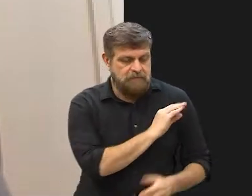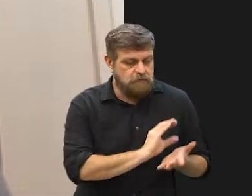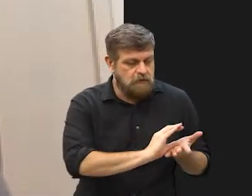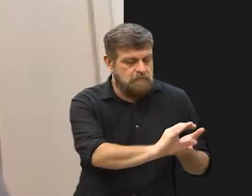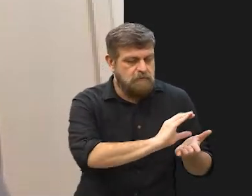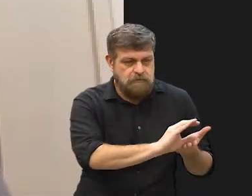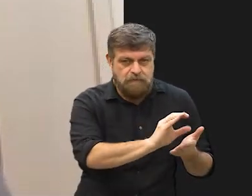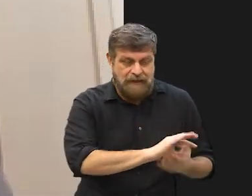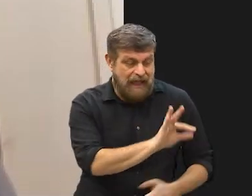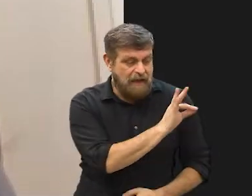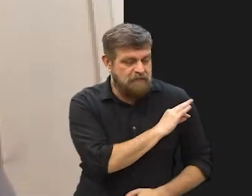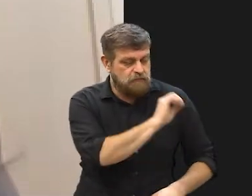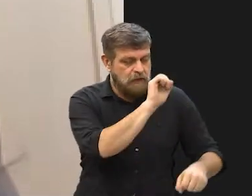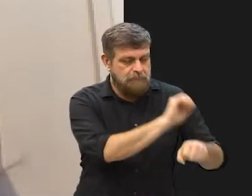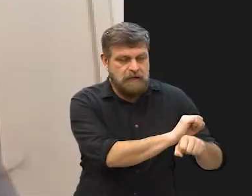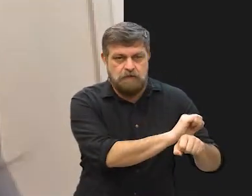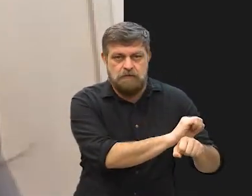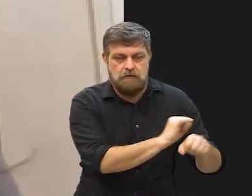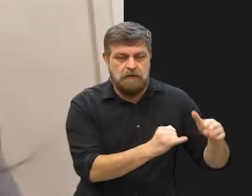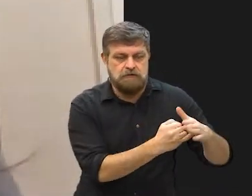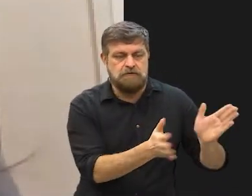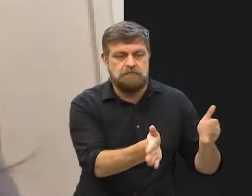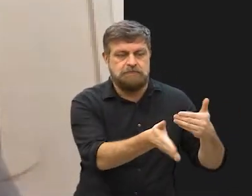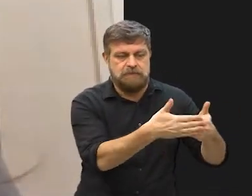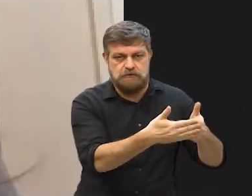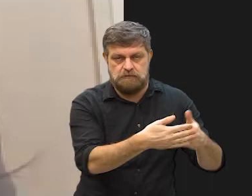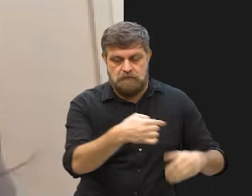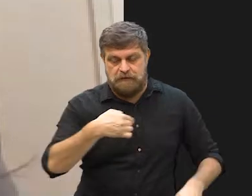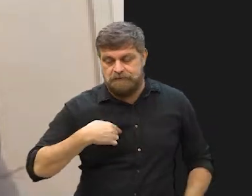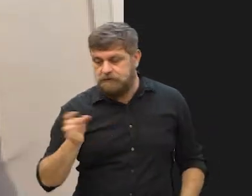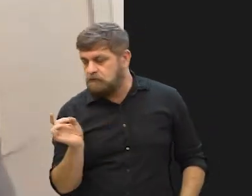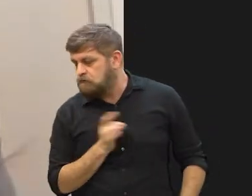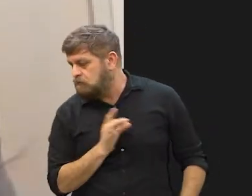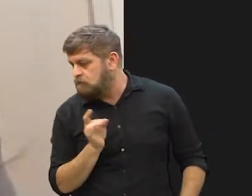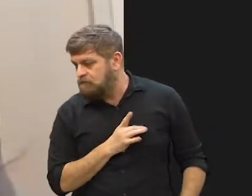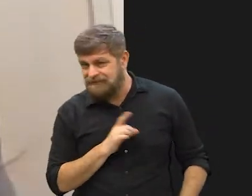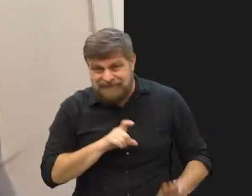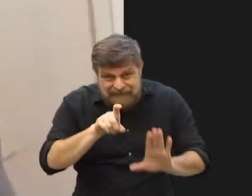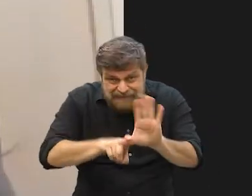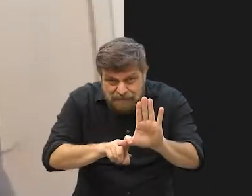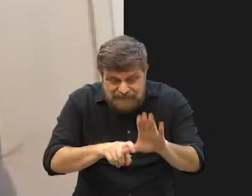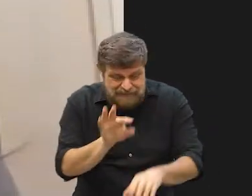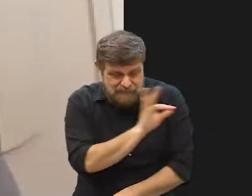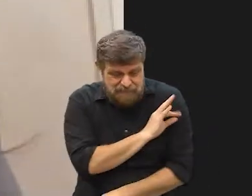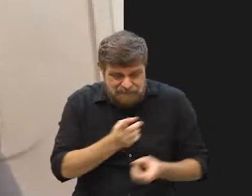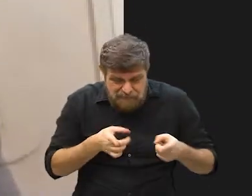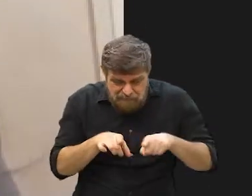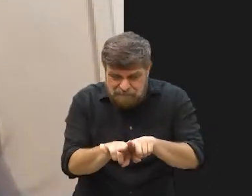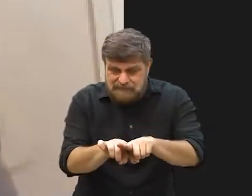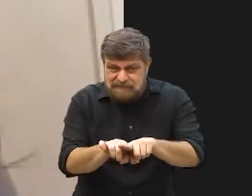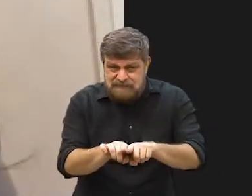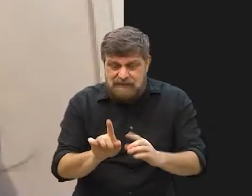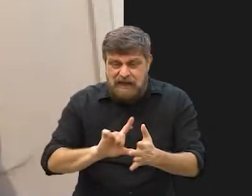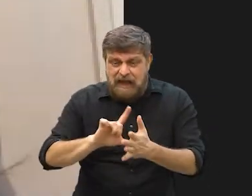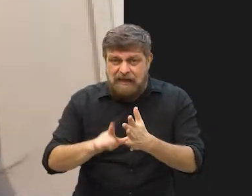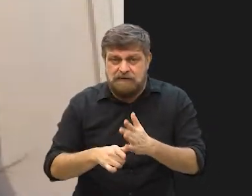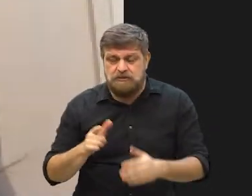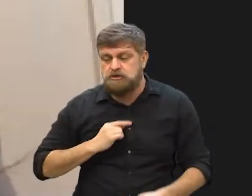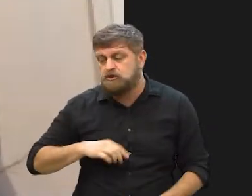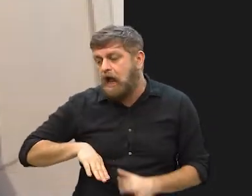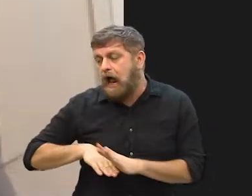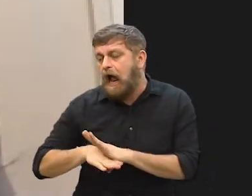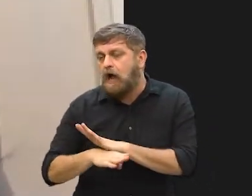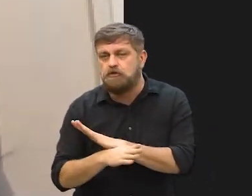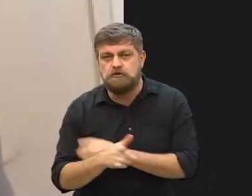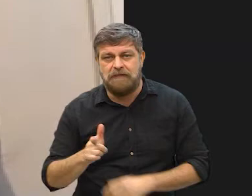Quando a prefeitura parou, ela fechou. Então, eu tenho esse medo de ter essa parceria e a gente ficar viciado nisso